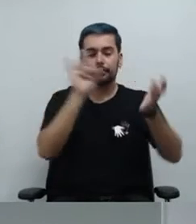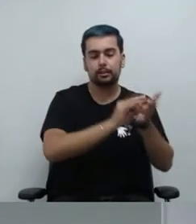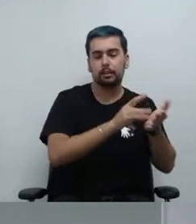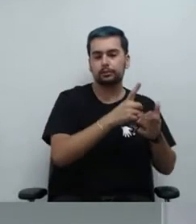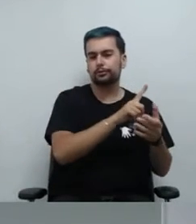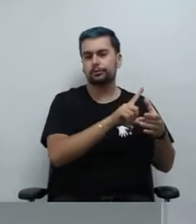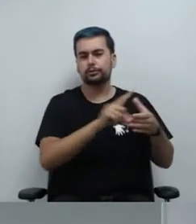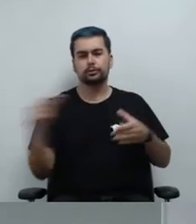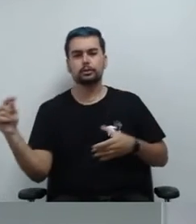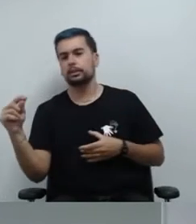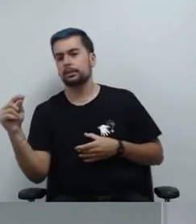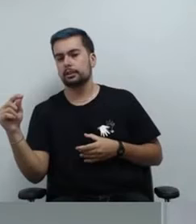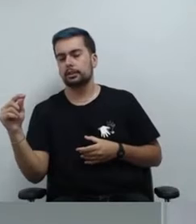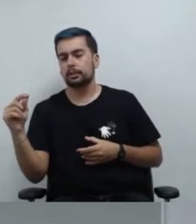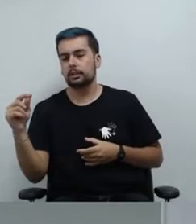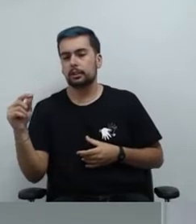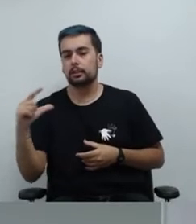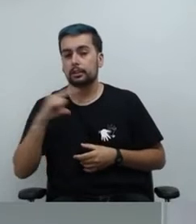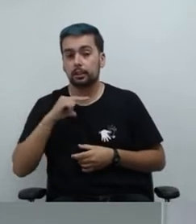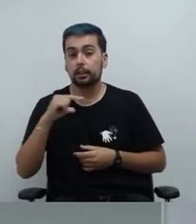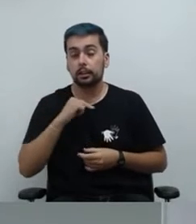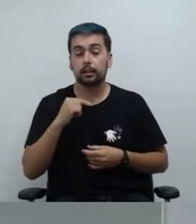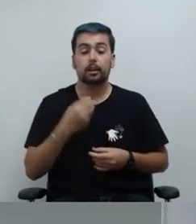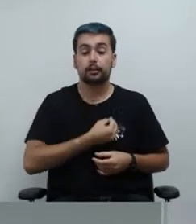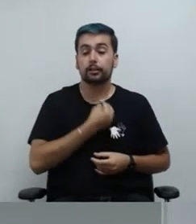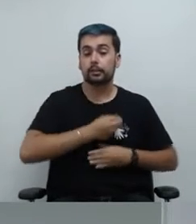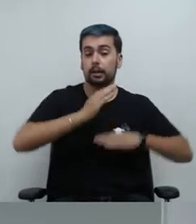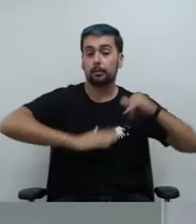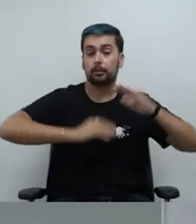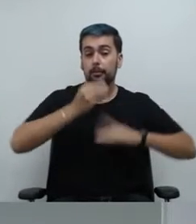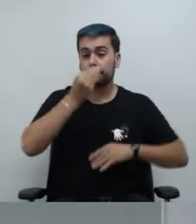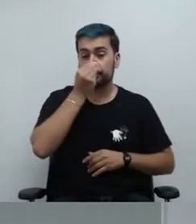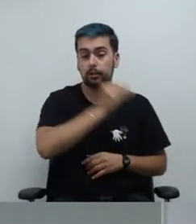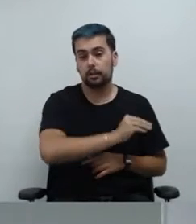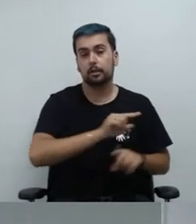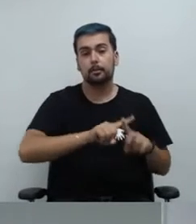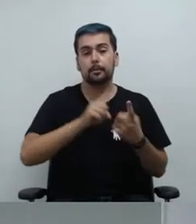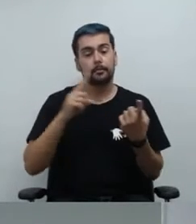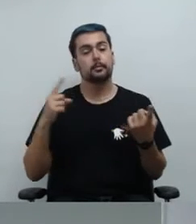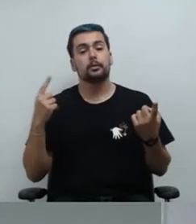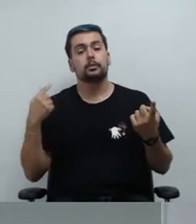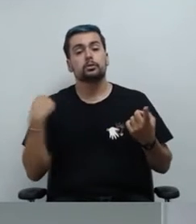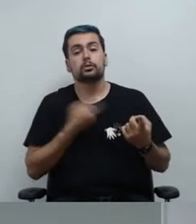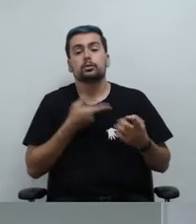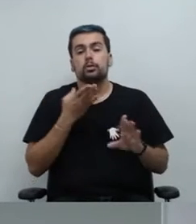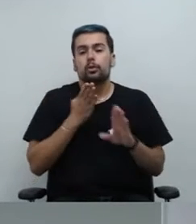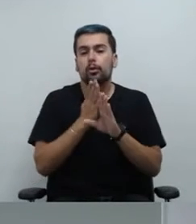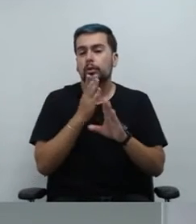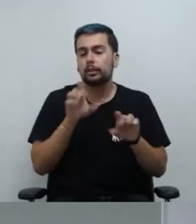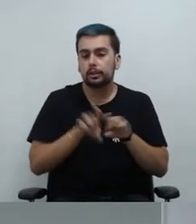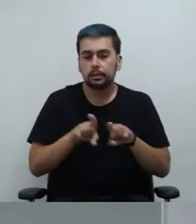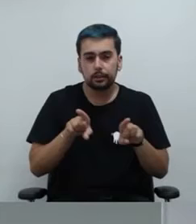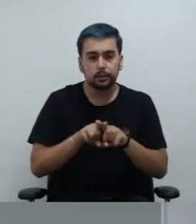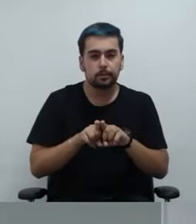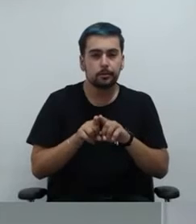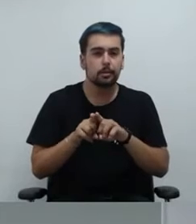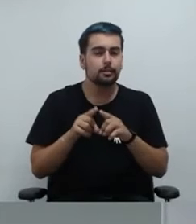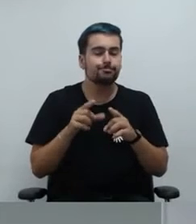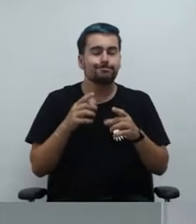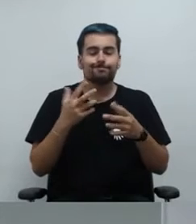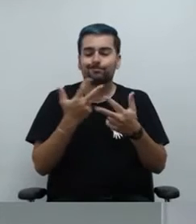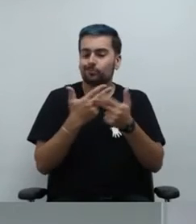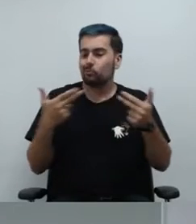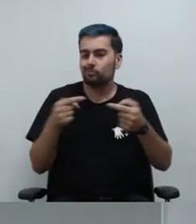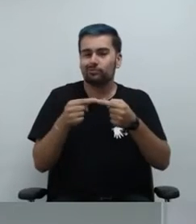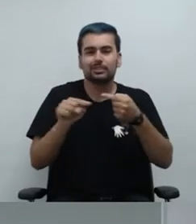e renunciar ao sentido prático da vida. Porém, também podemos encontrar quem não veria sentido